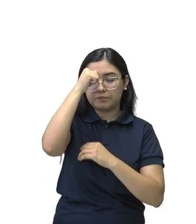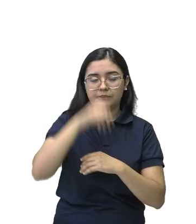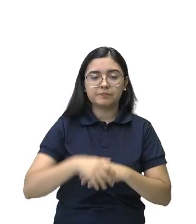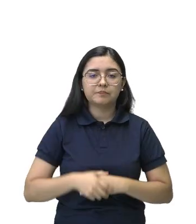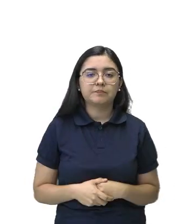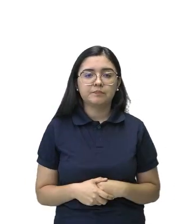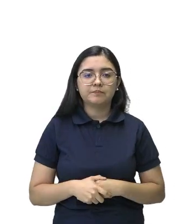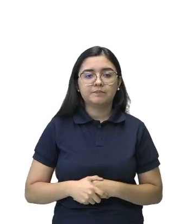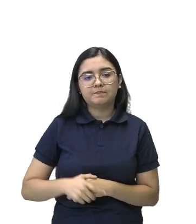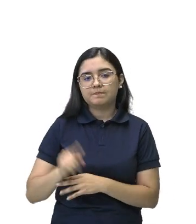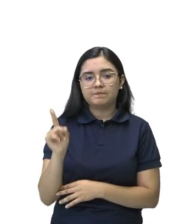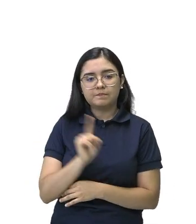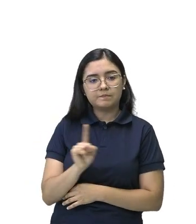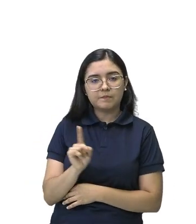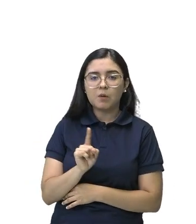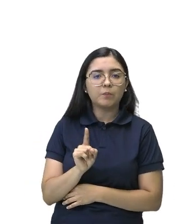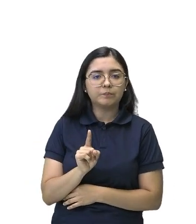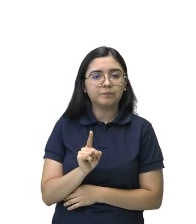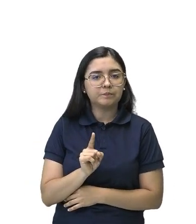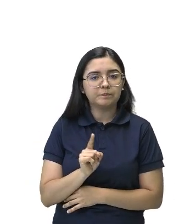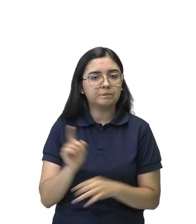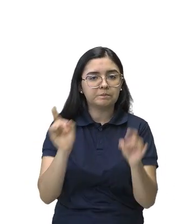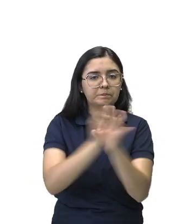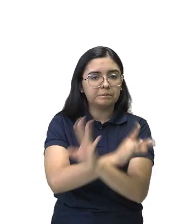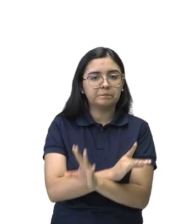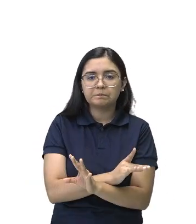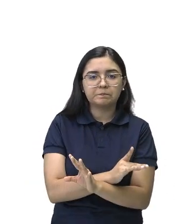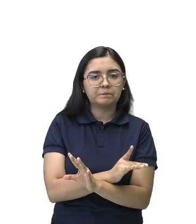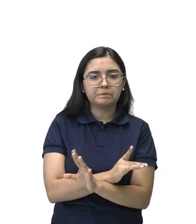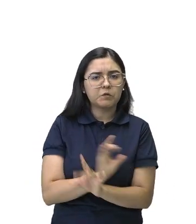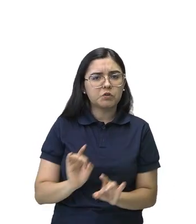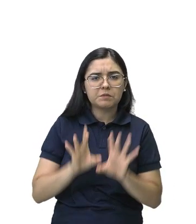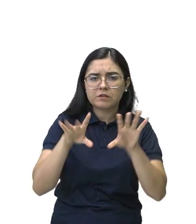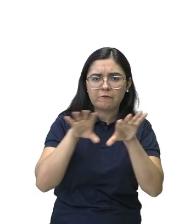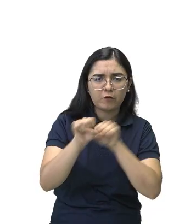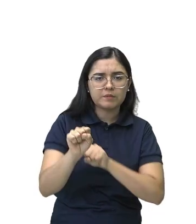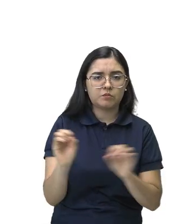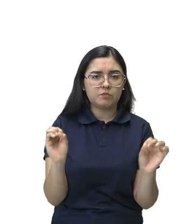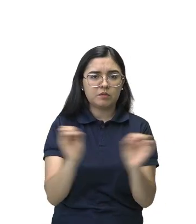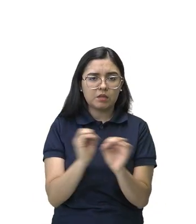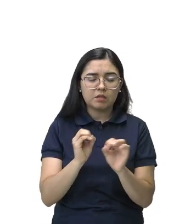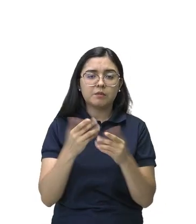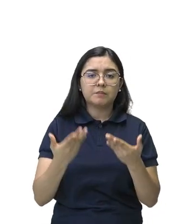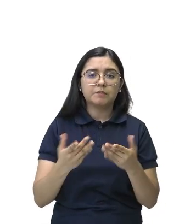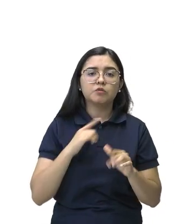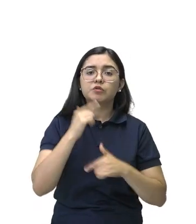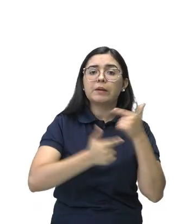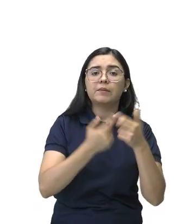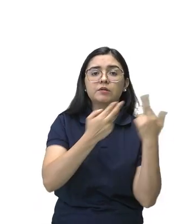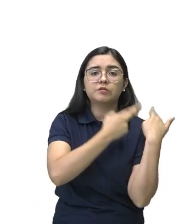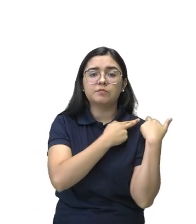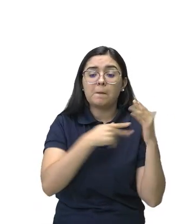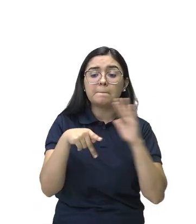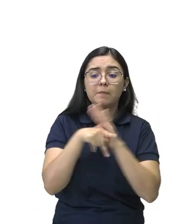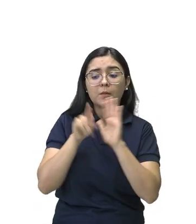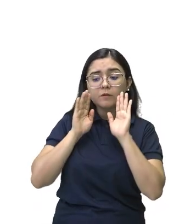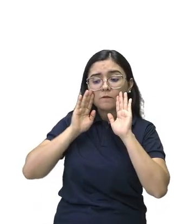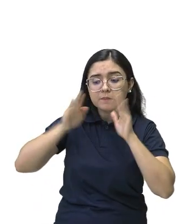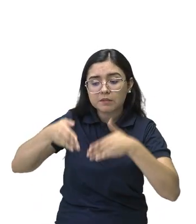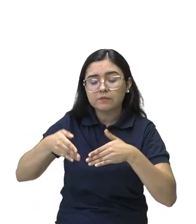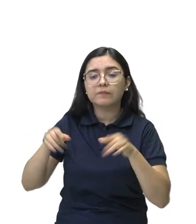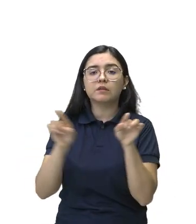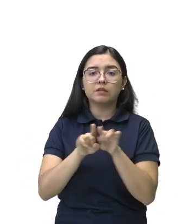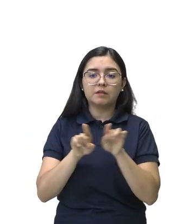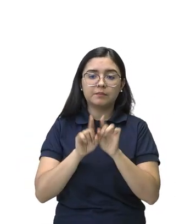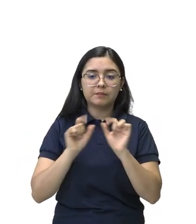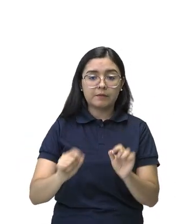Manaus? Não, elas não estavam especializadas para as funções tão específicas e